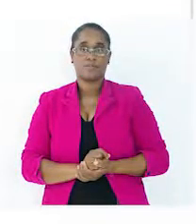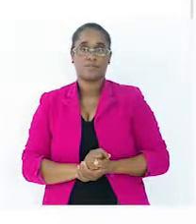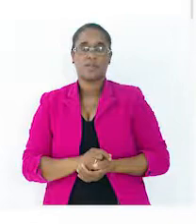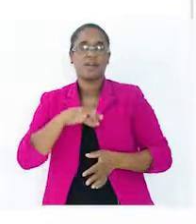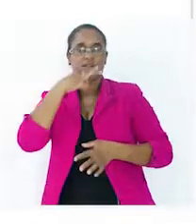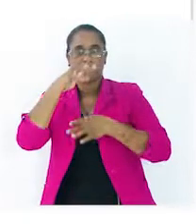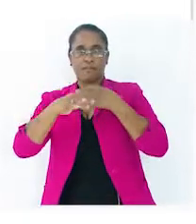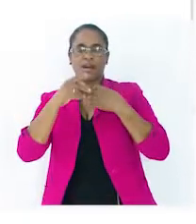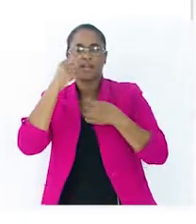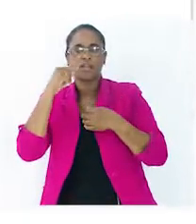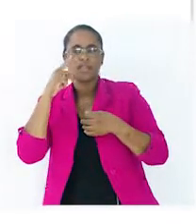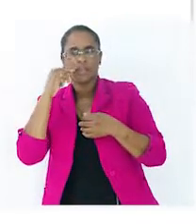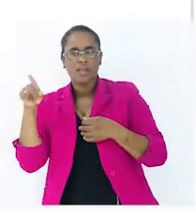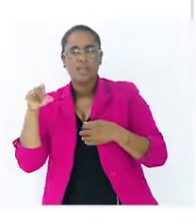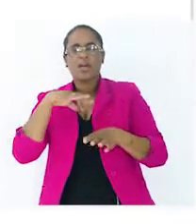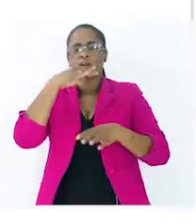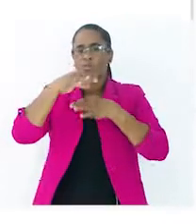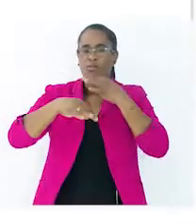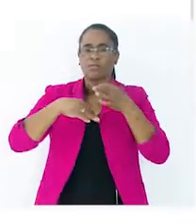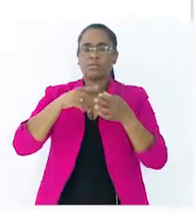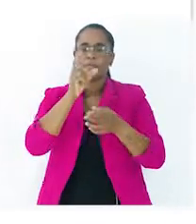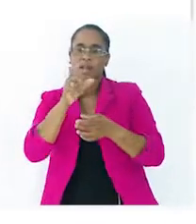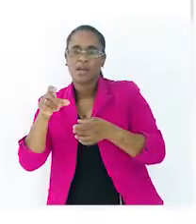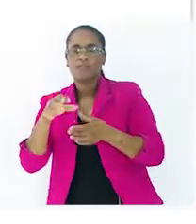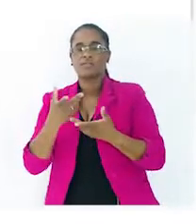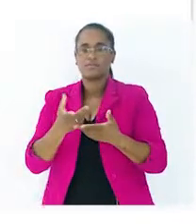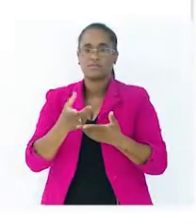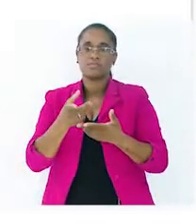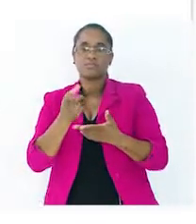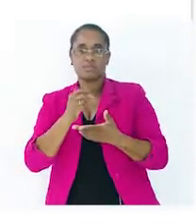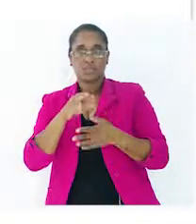a fala dele, a conversa que ele diz, a produção que ele fez.